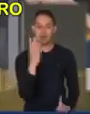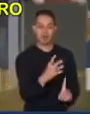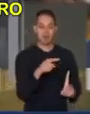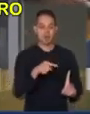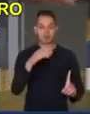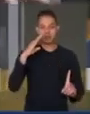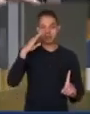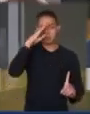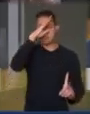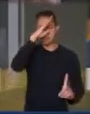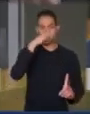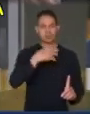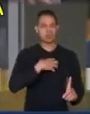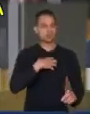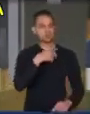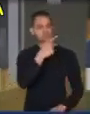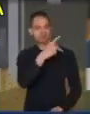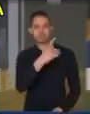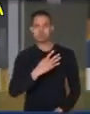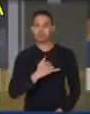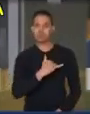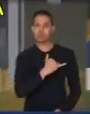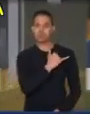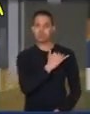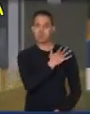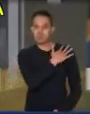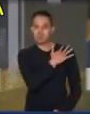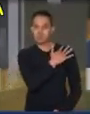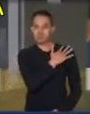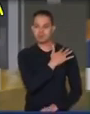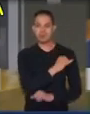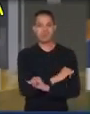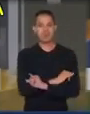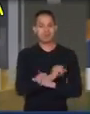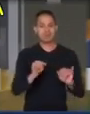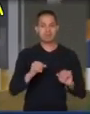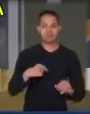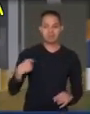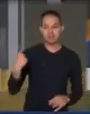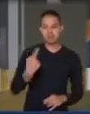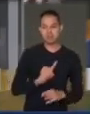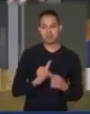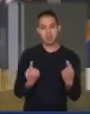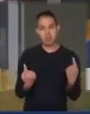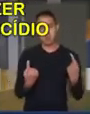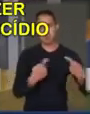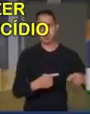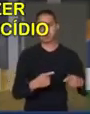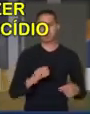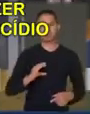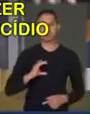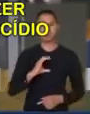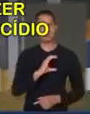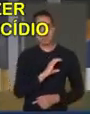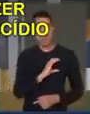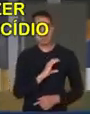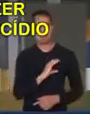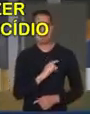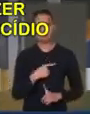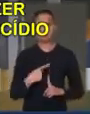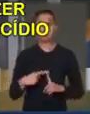dos Yanomamis, dizendo que nós somos contra essa comissão por ser uma